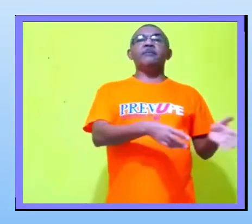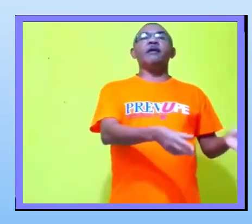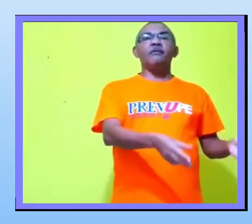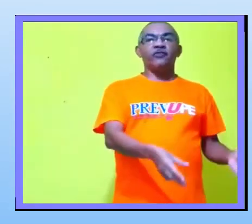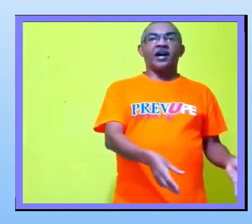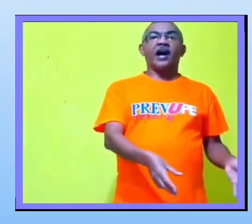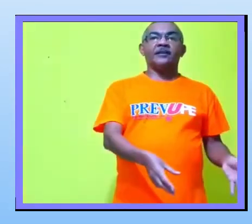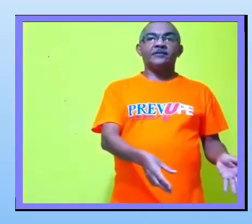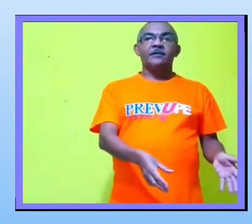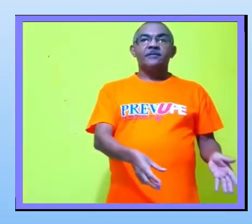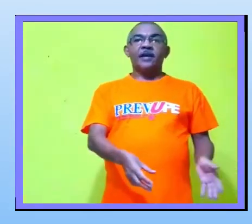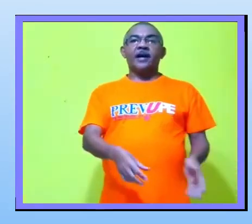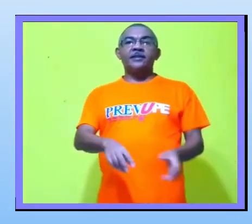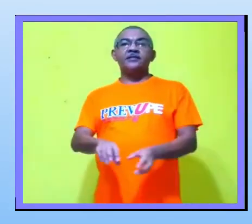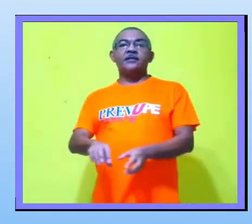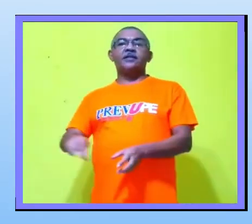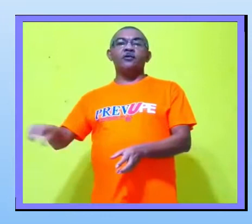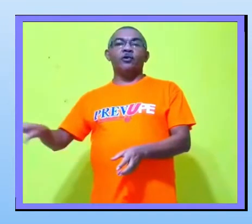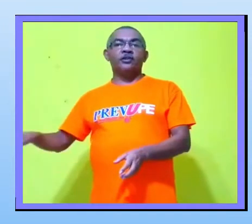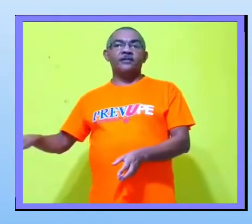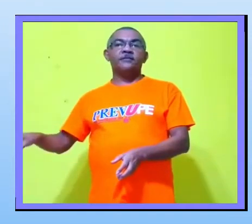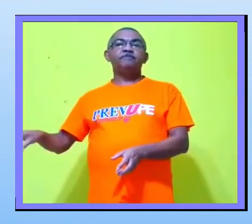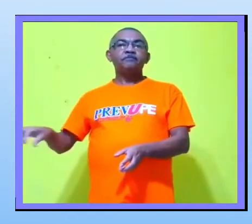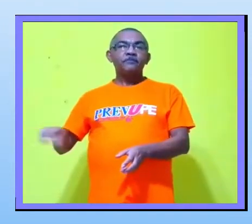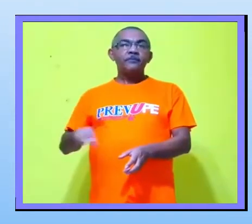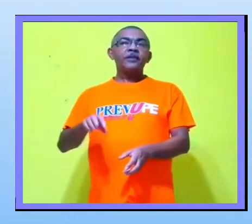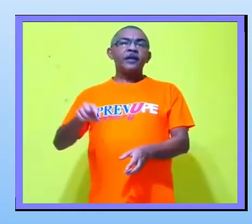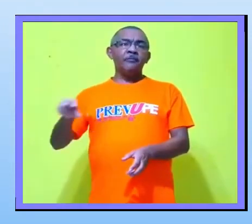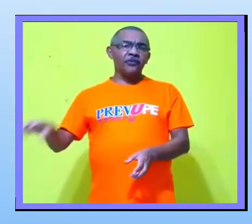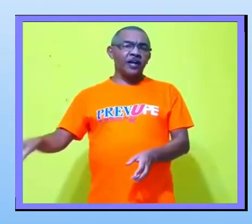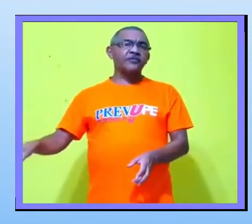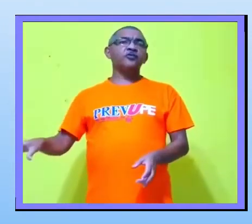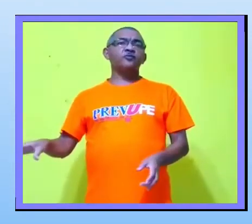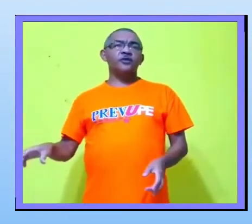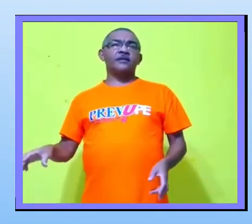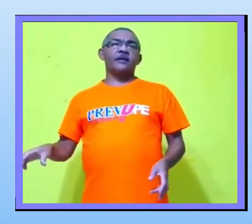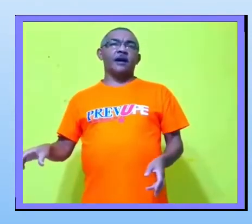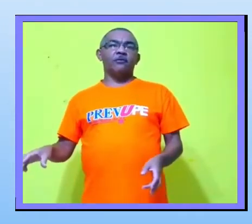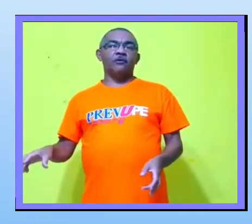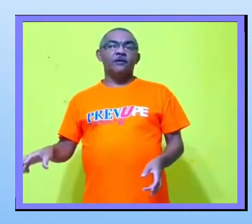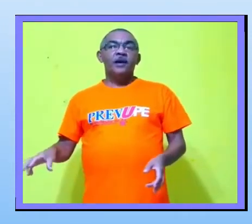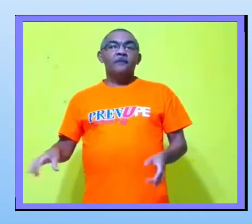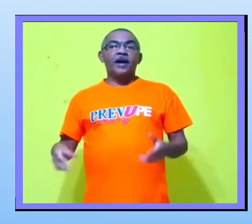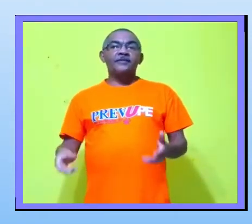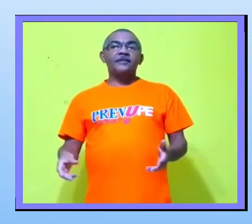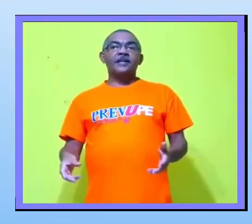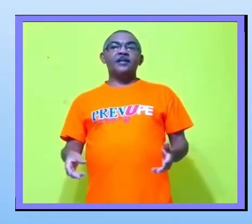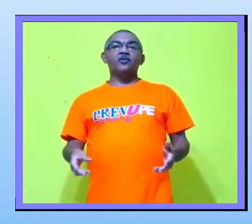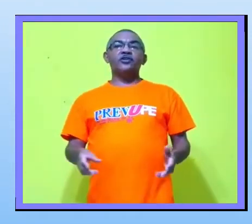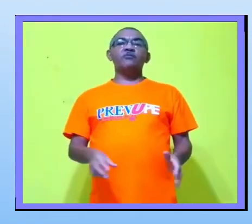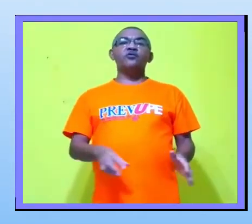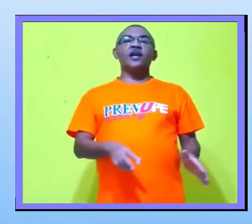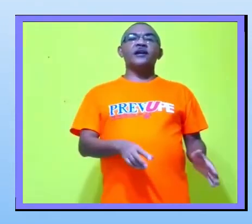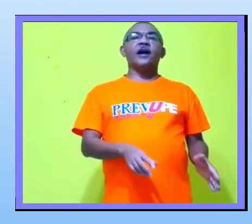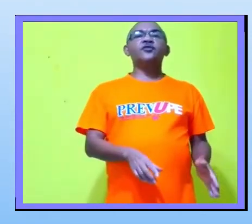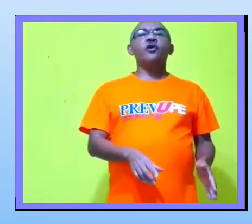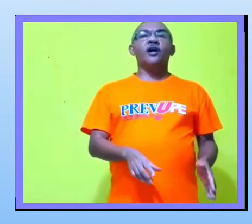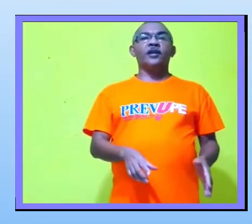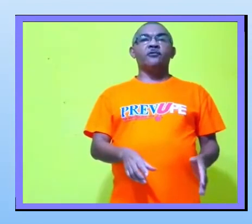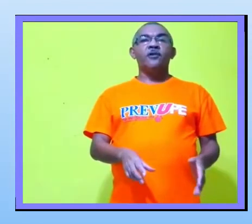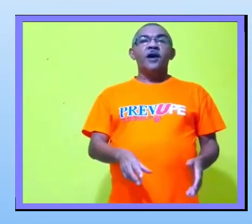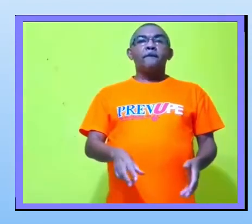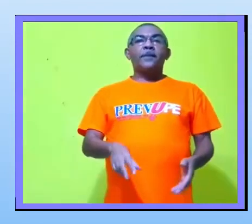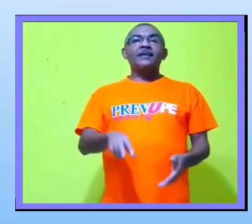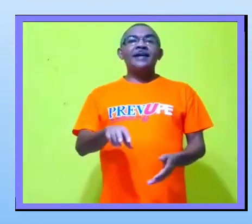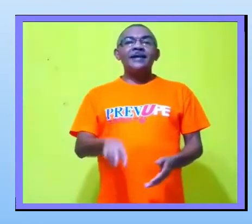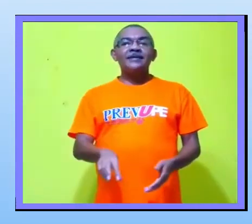cadeias também ramificadas, né? Cadeias que têm outras ramificações com os átomos de carbono. Para essas cadeias, nós temos os radicais